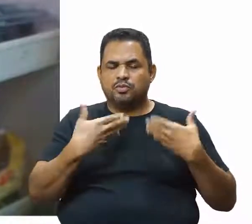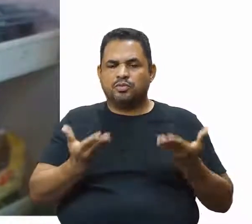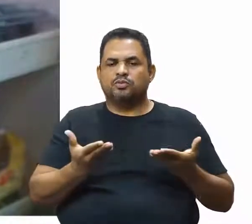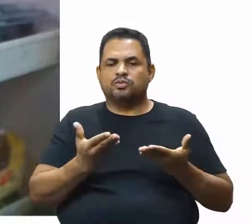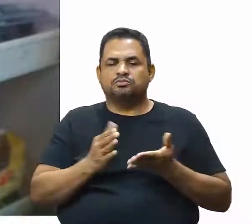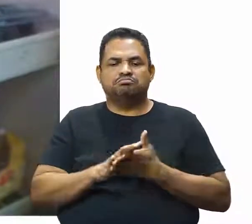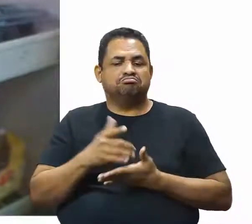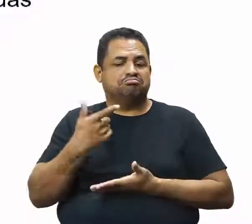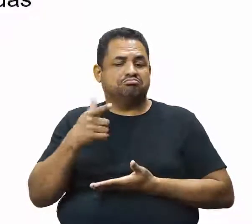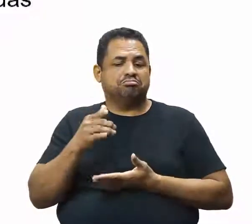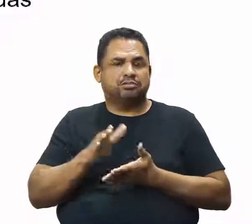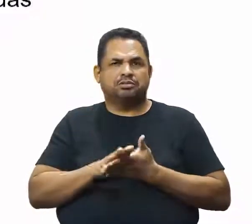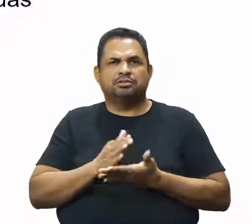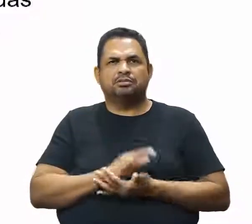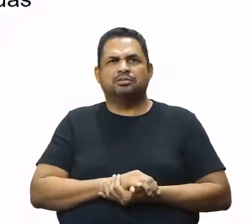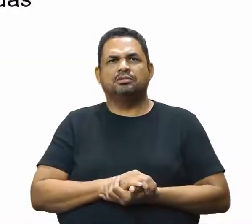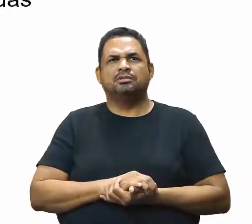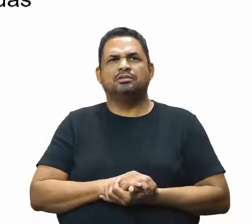estão disponíveis, né?